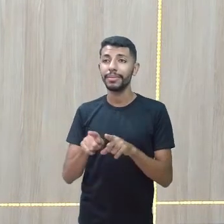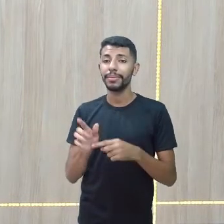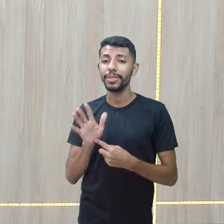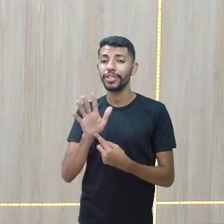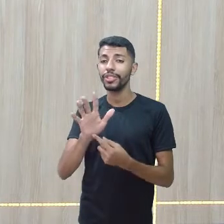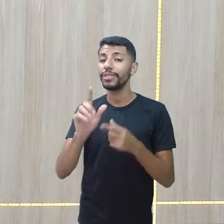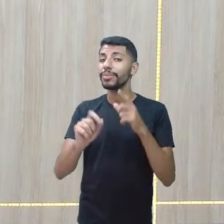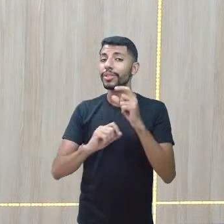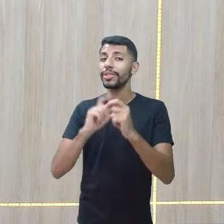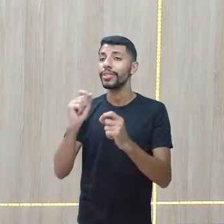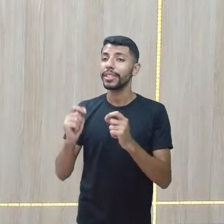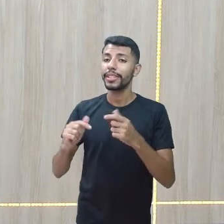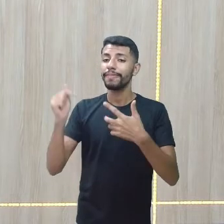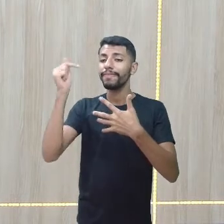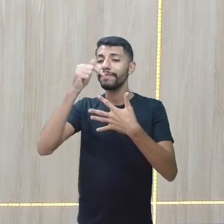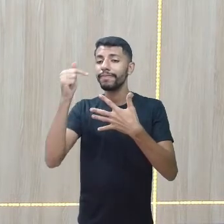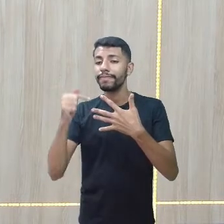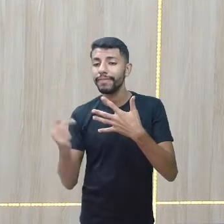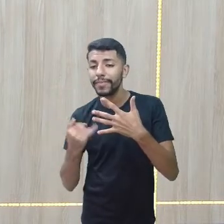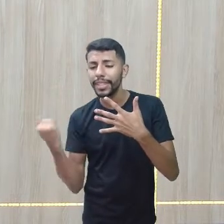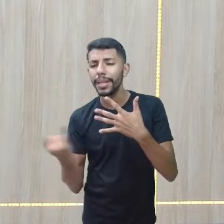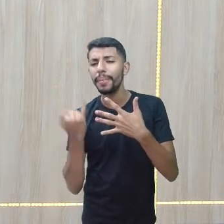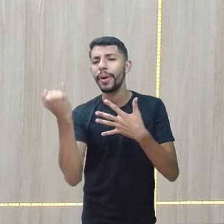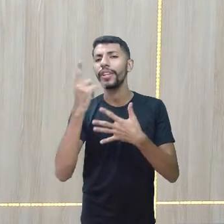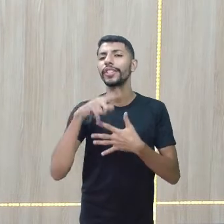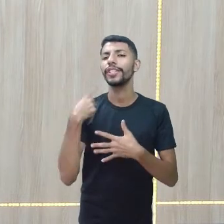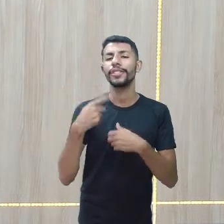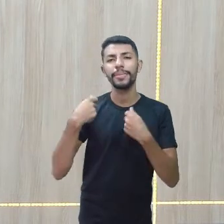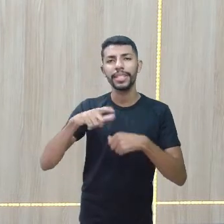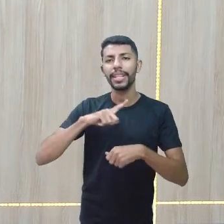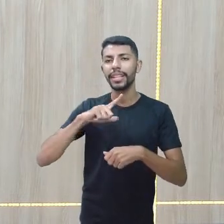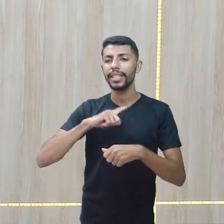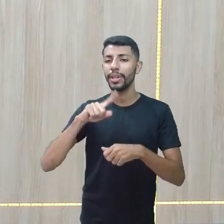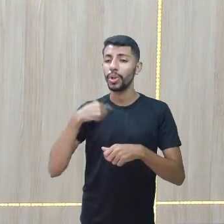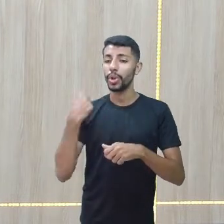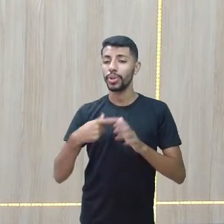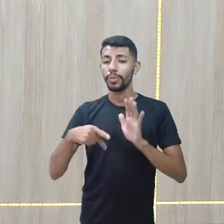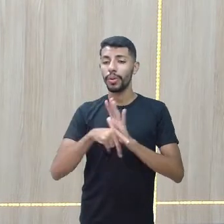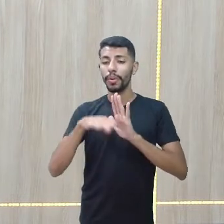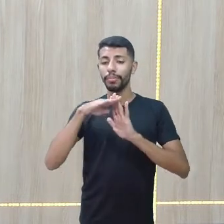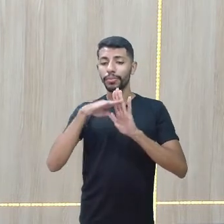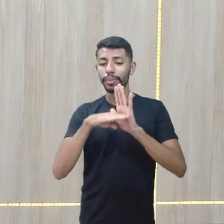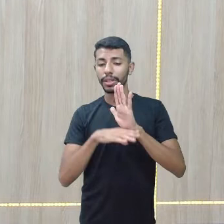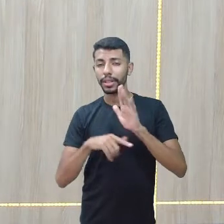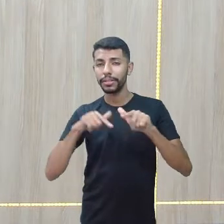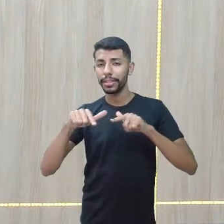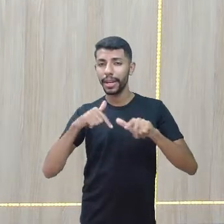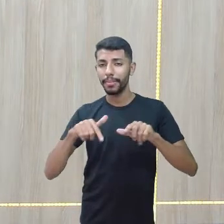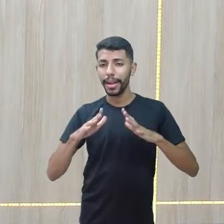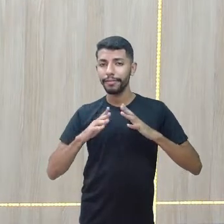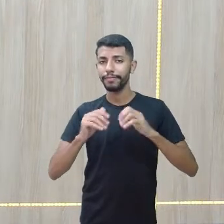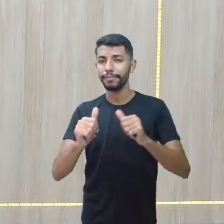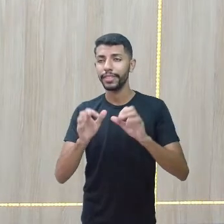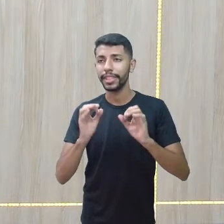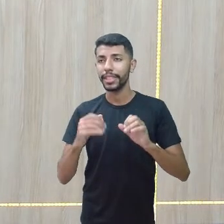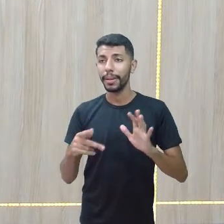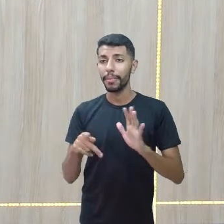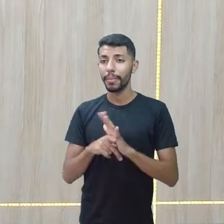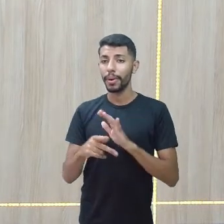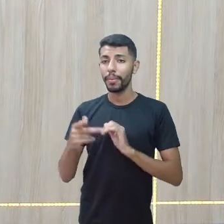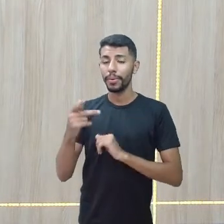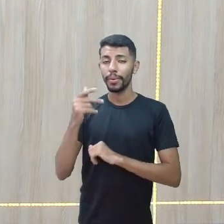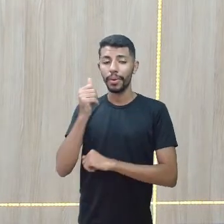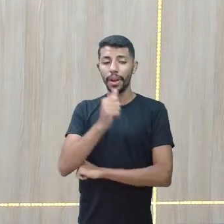aspectos importantes que a gente precisa considerar nos nossos planos de trabalho, nos nossos planos de ação, com o estudante com